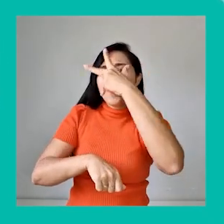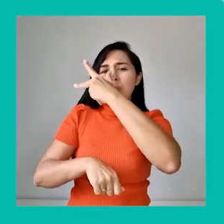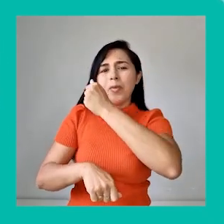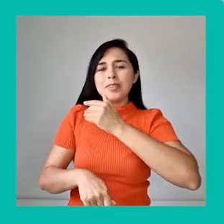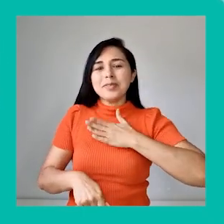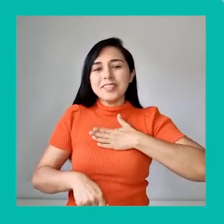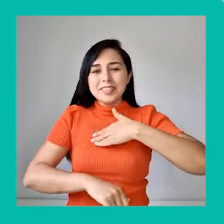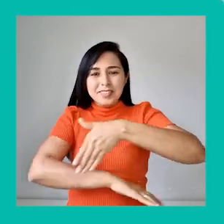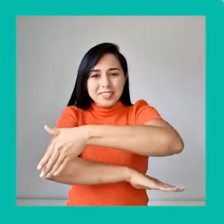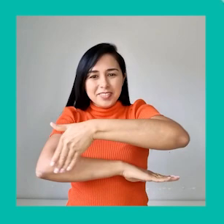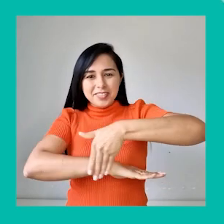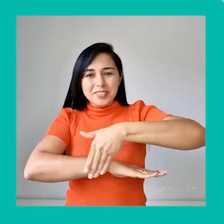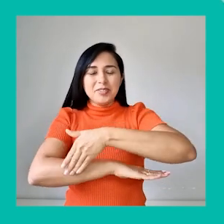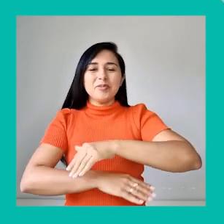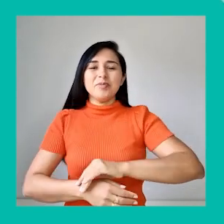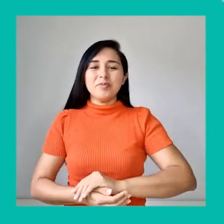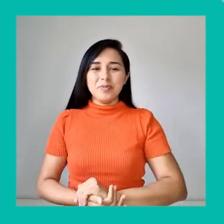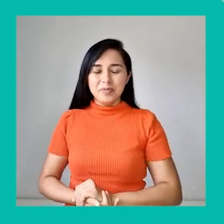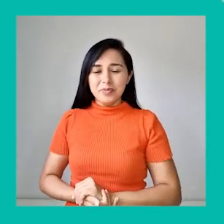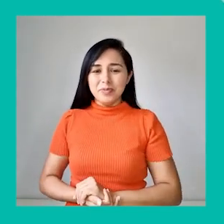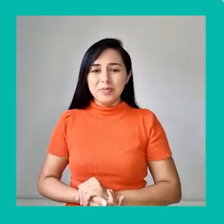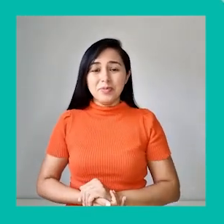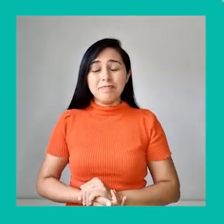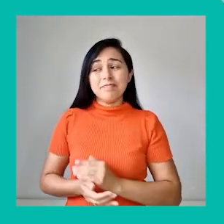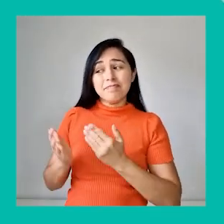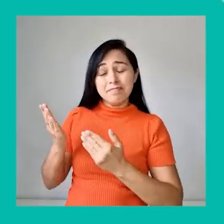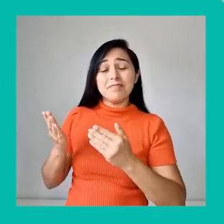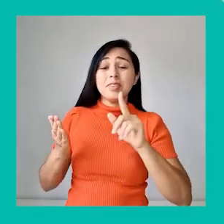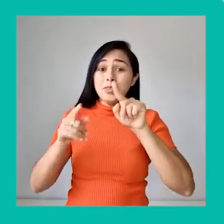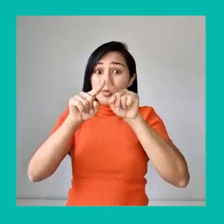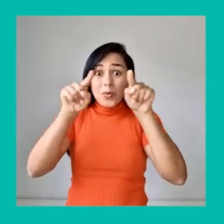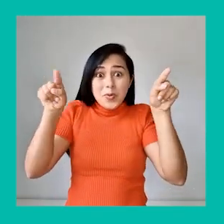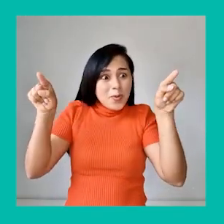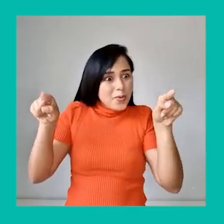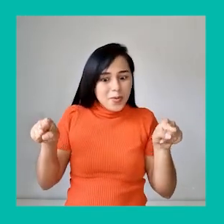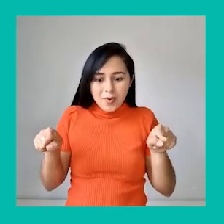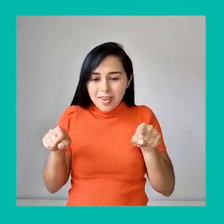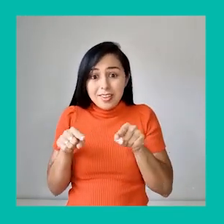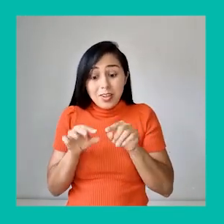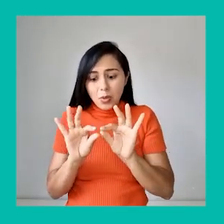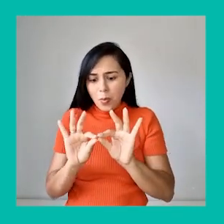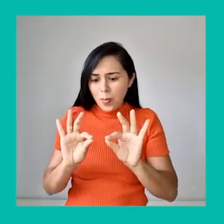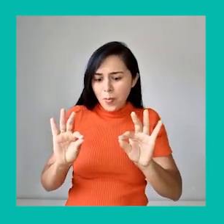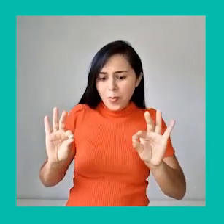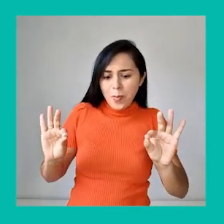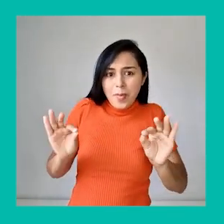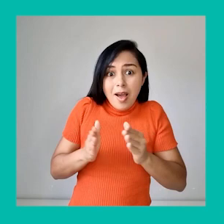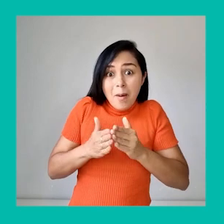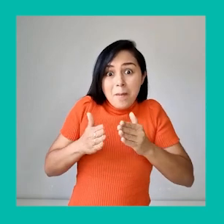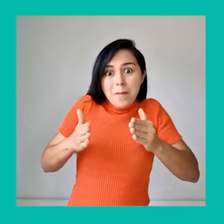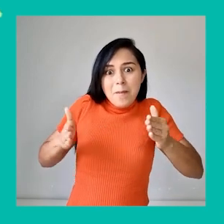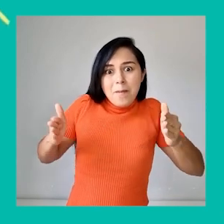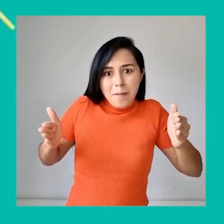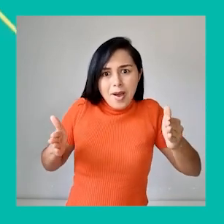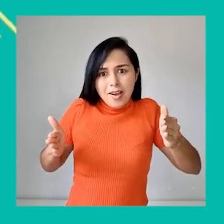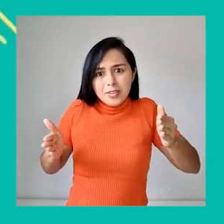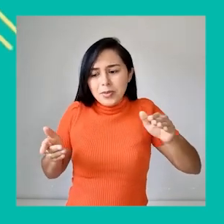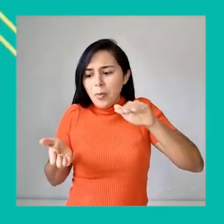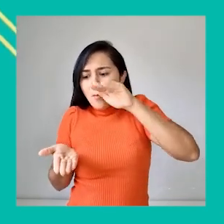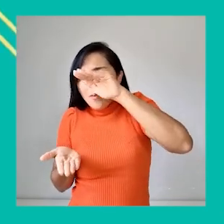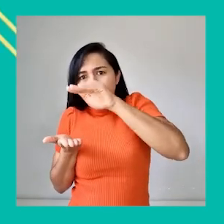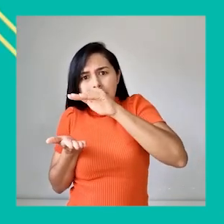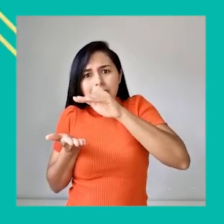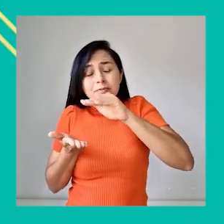Eu sou o retângulo, cresci mais de um lado para ficar diferente do senhor quadrado.